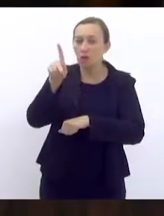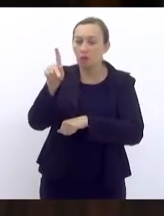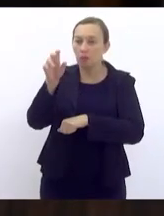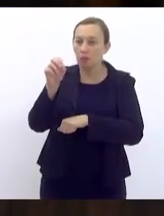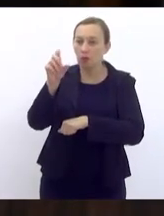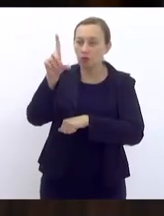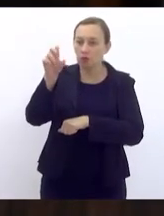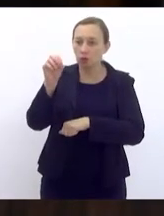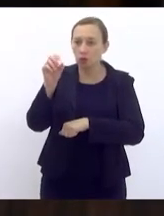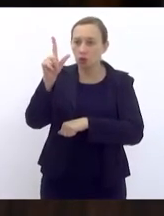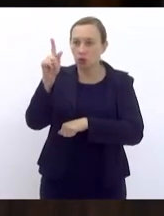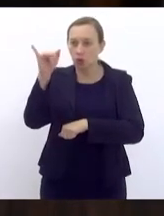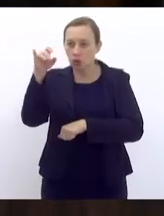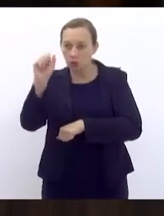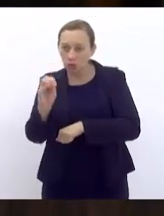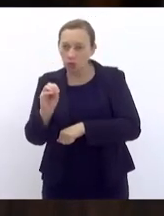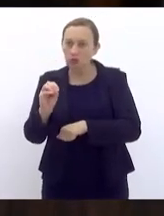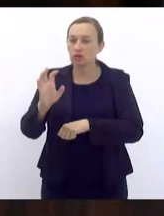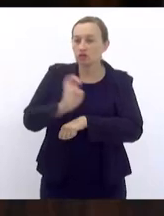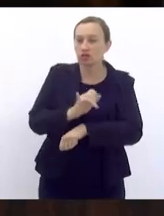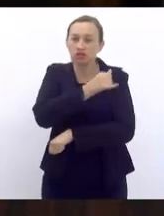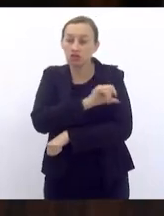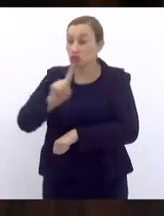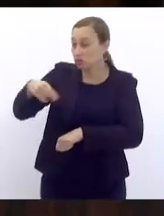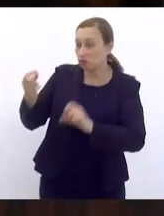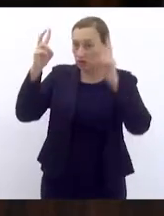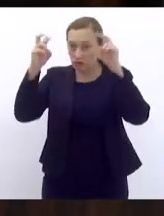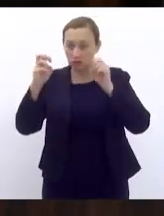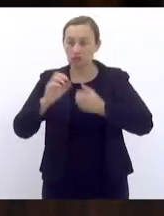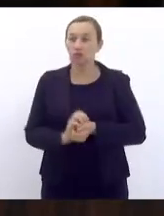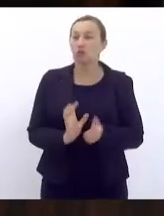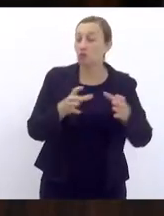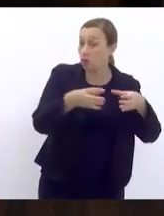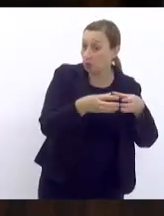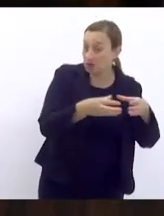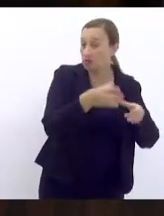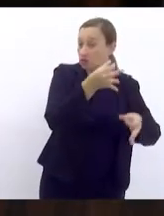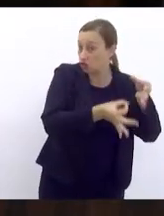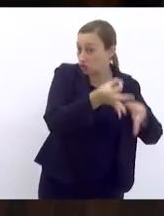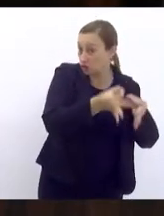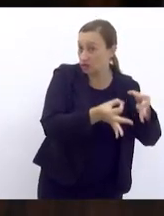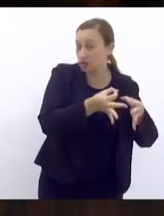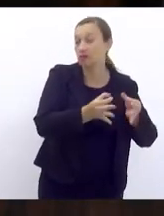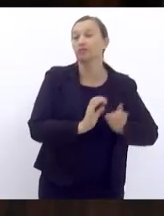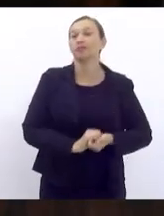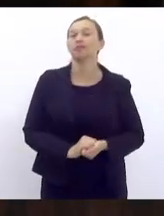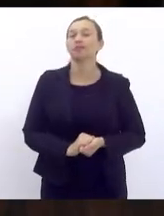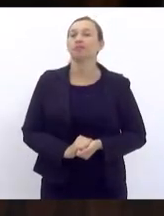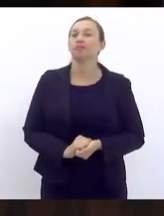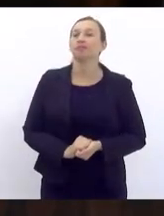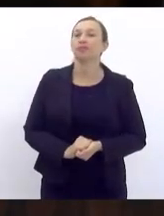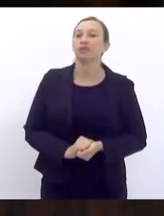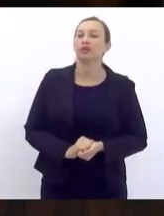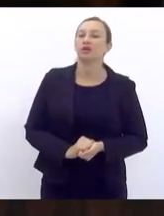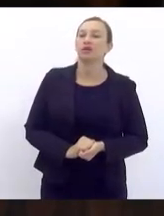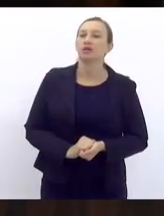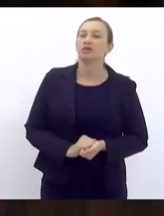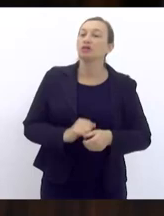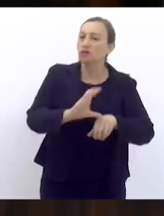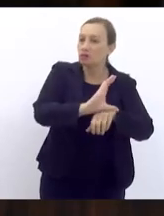âmbito do Estado do Rio de Janeiro e das outras providências. Pareceres das comissões de Constituição e Justiça pela